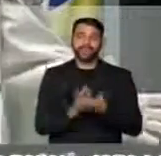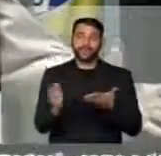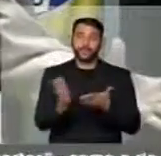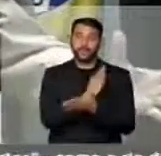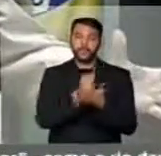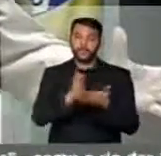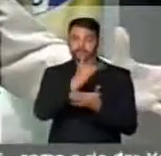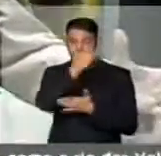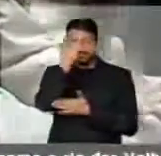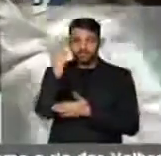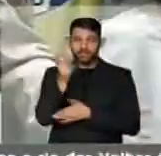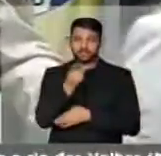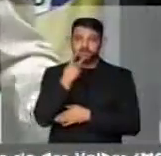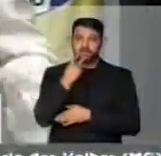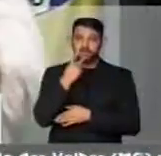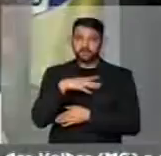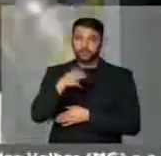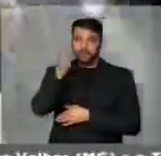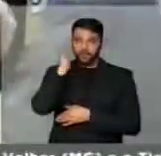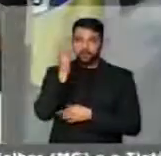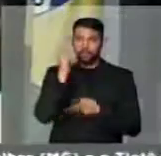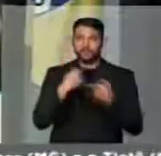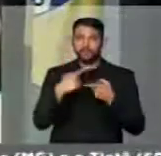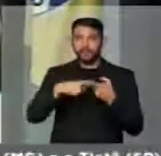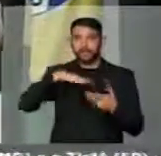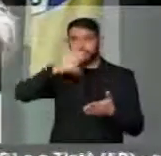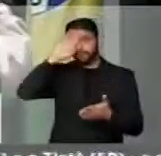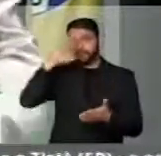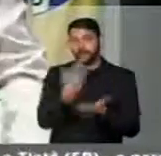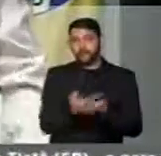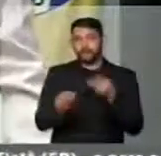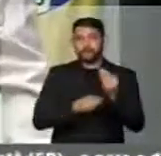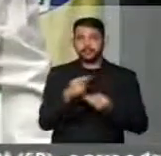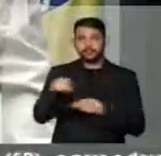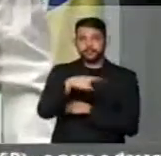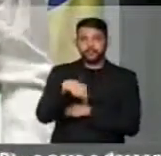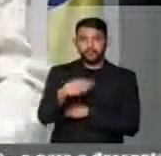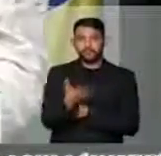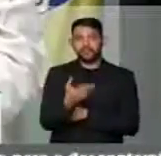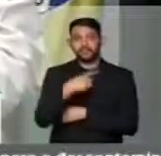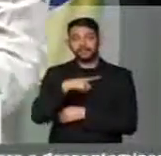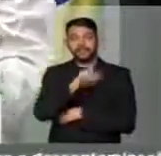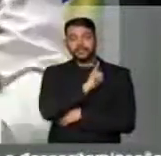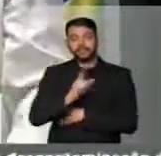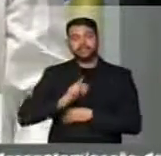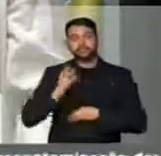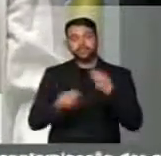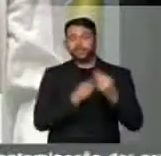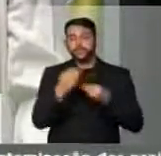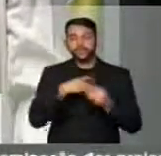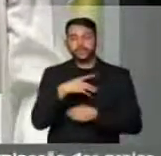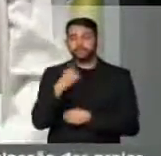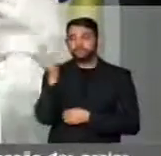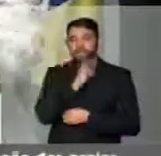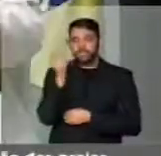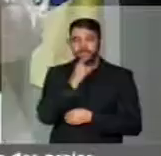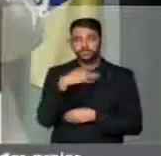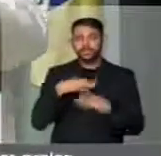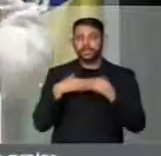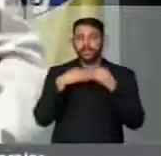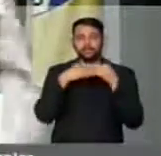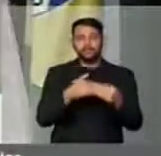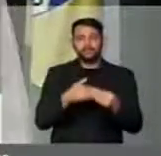Alguns se considerando burros porque confiaram nesse modelo. Esse modelo que enganou, que levou